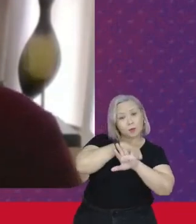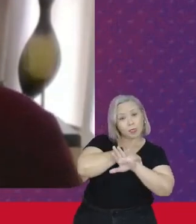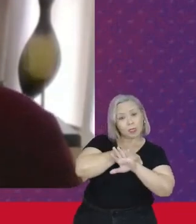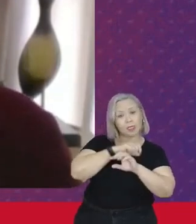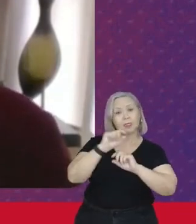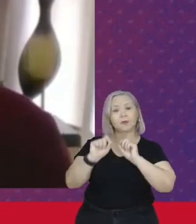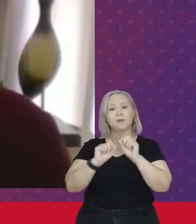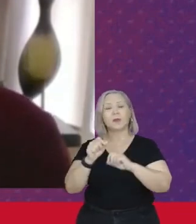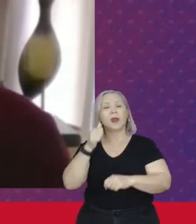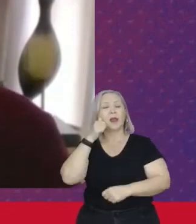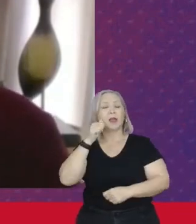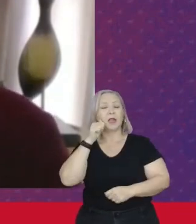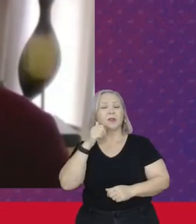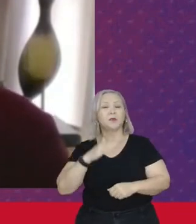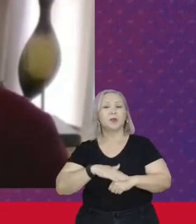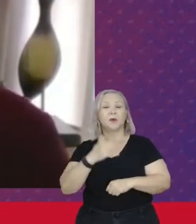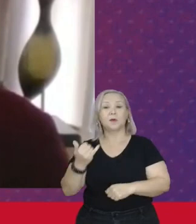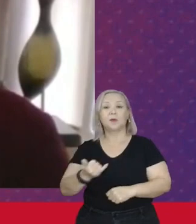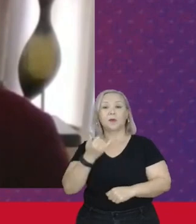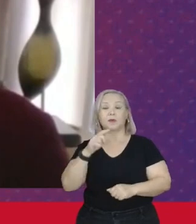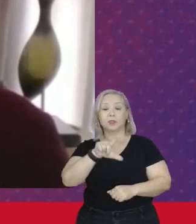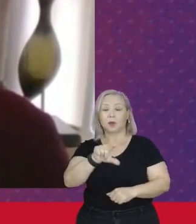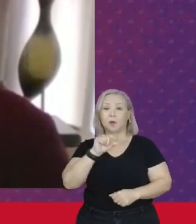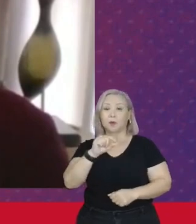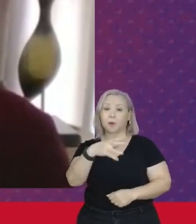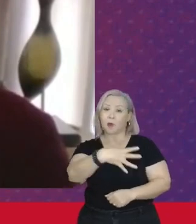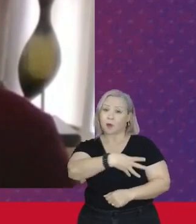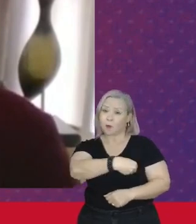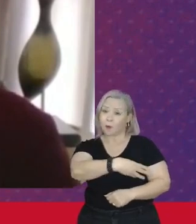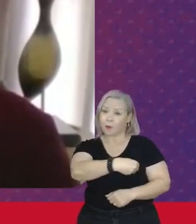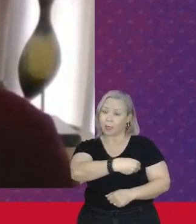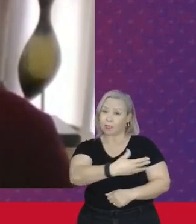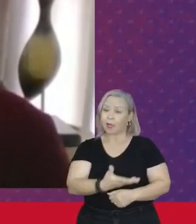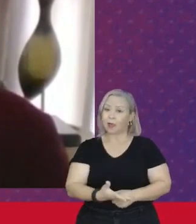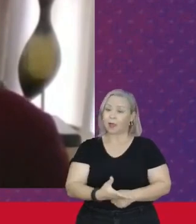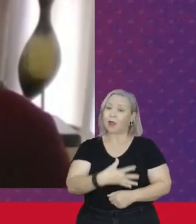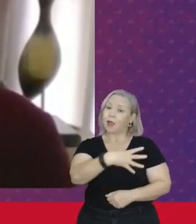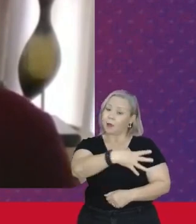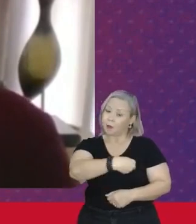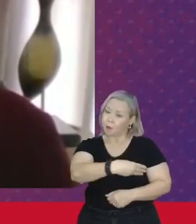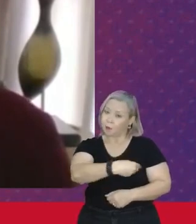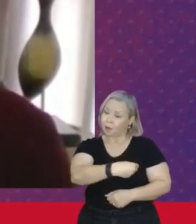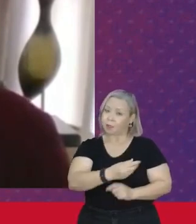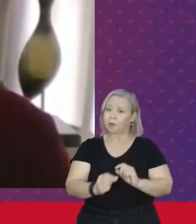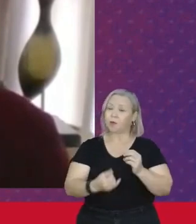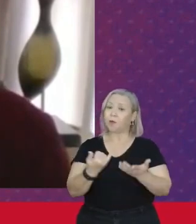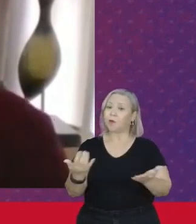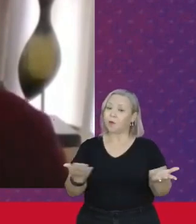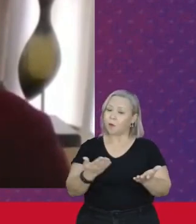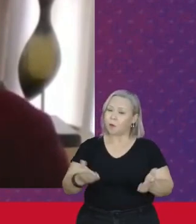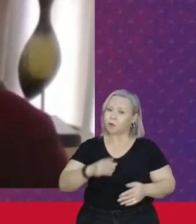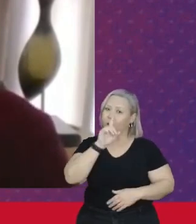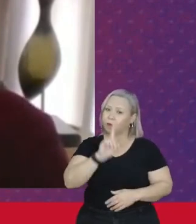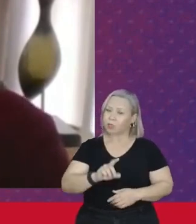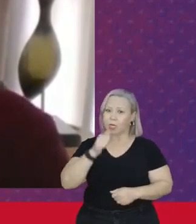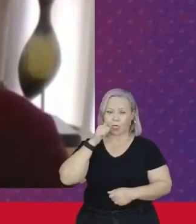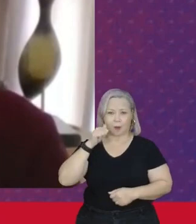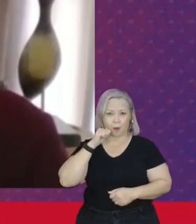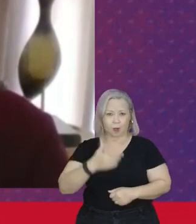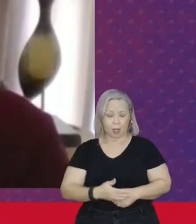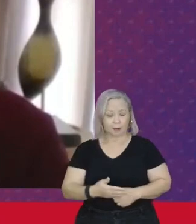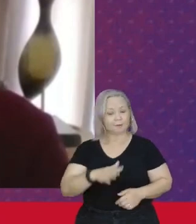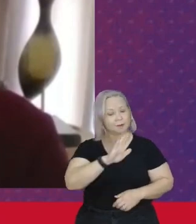para aquelas mulheres que optam por amamentar. O aleitamento hoje é tido como um direito da mulher e